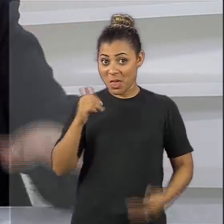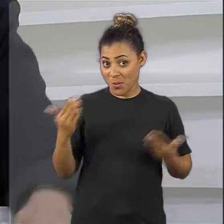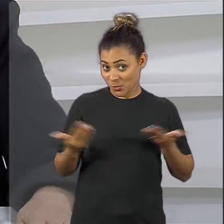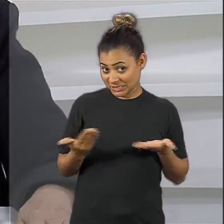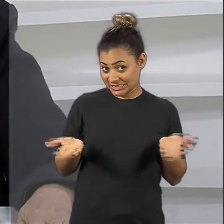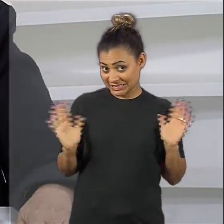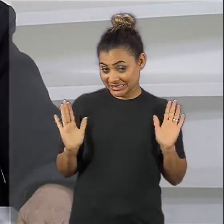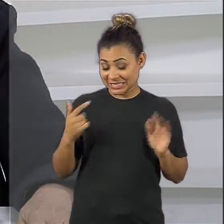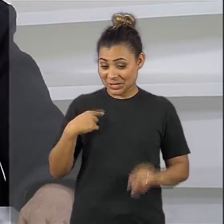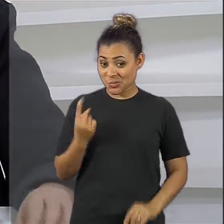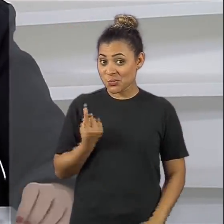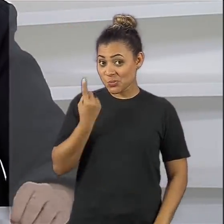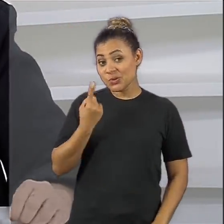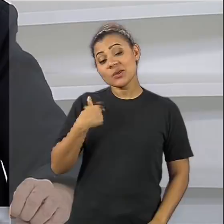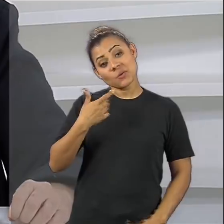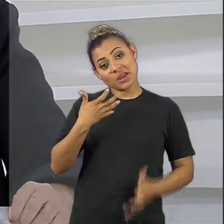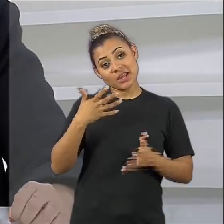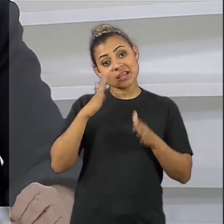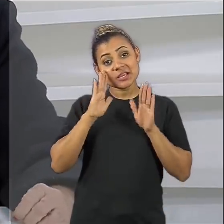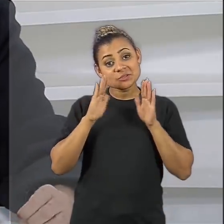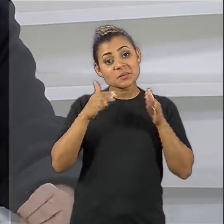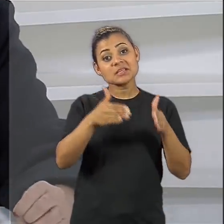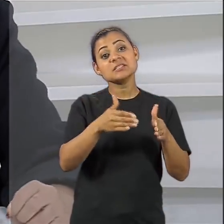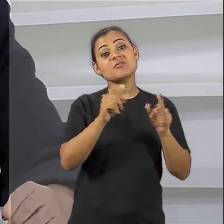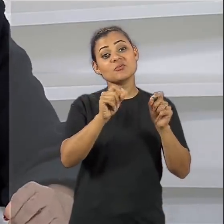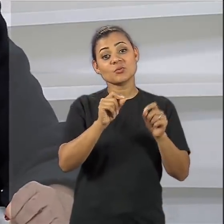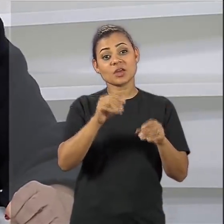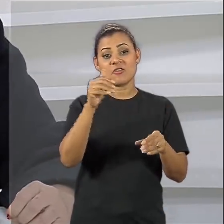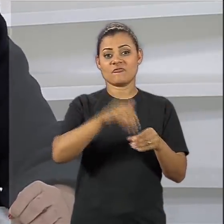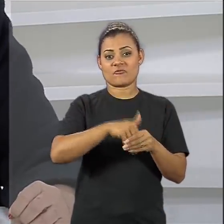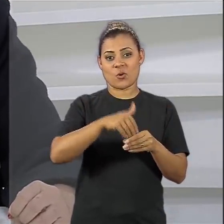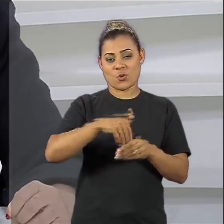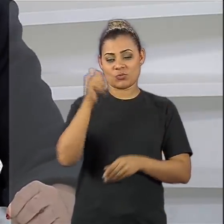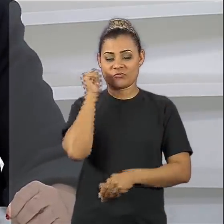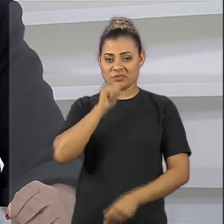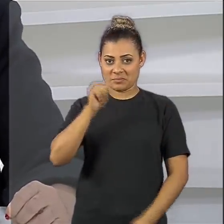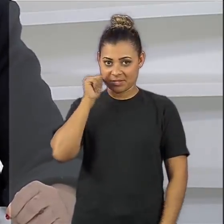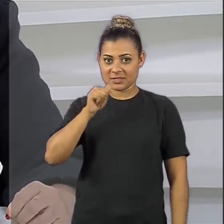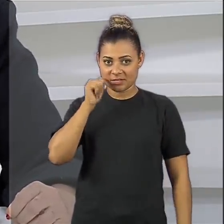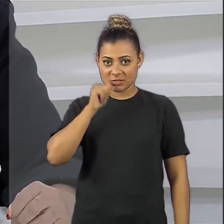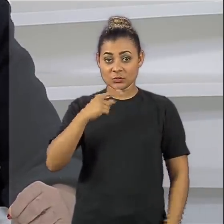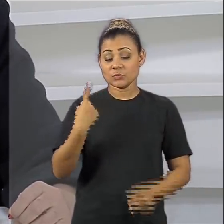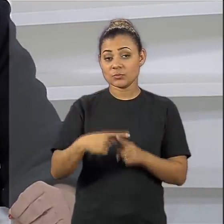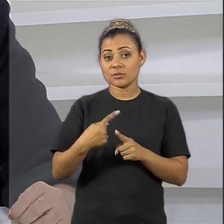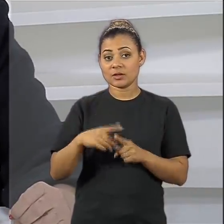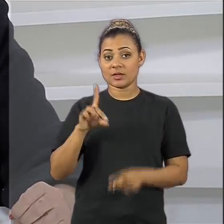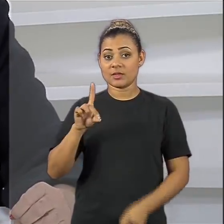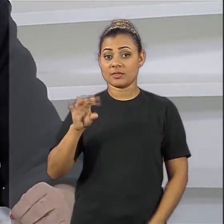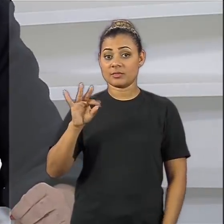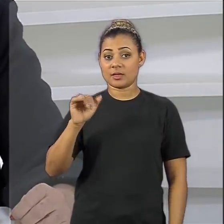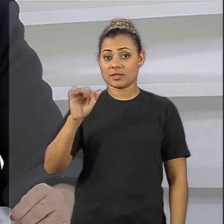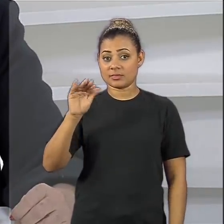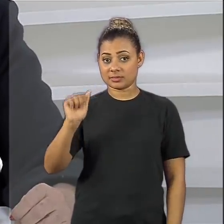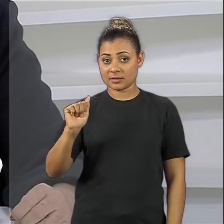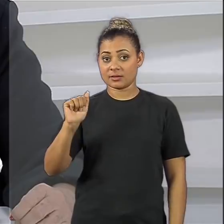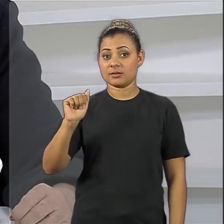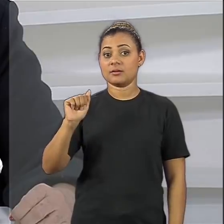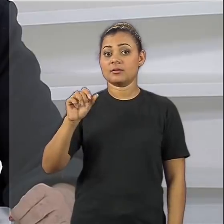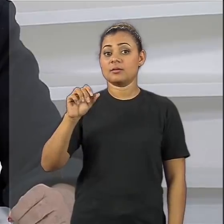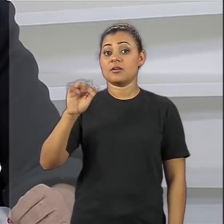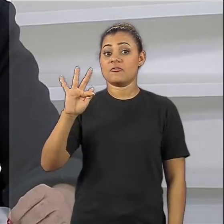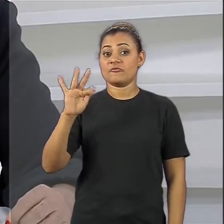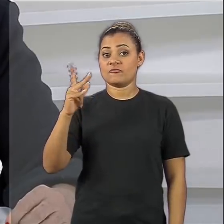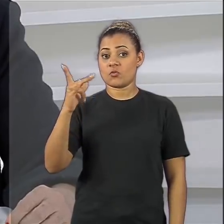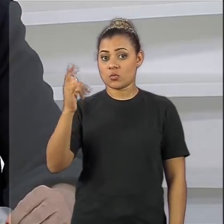roda, eu queria citar especificamente o caso do voto feminino, porque o Datafolha de junho apurou